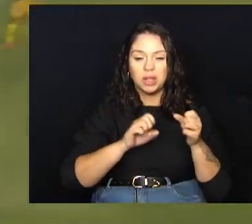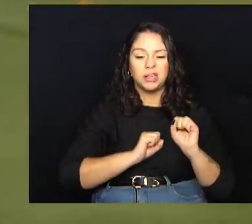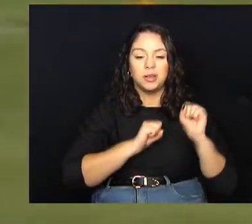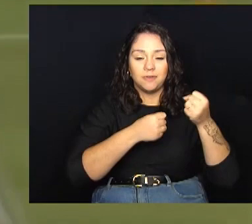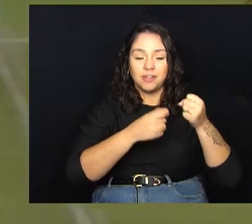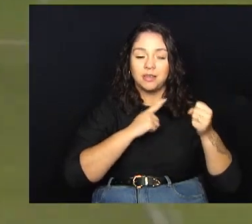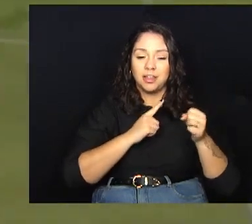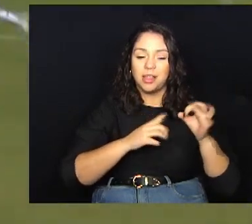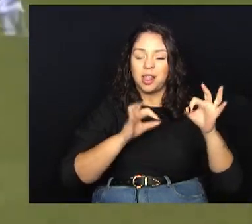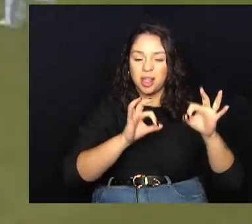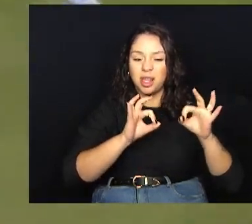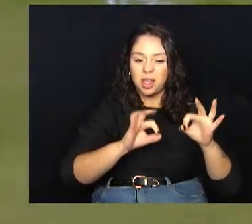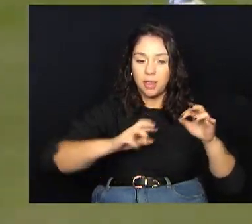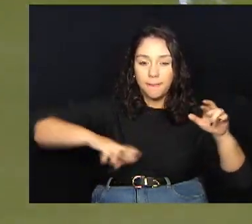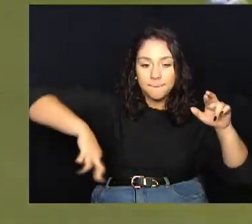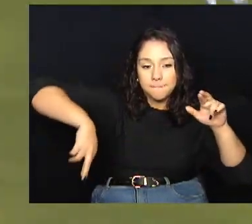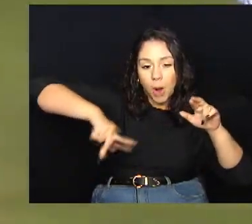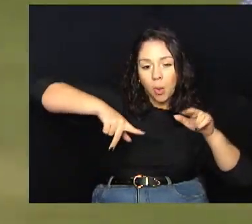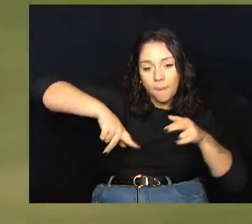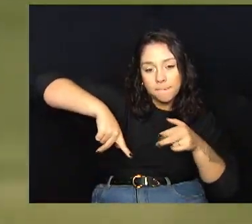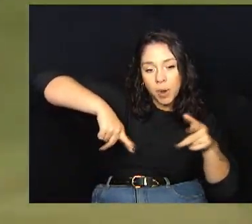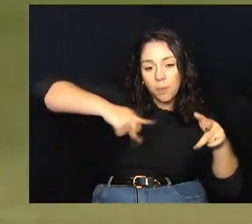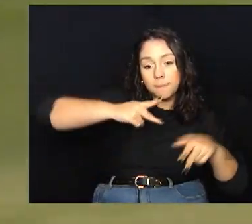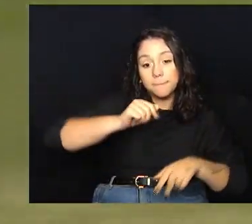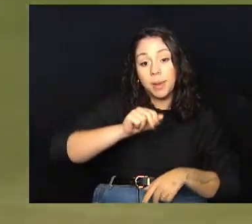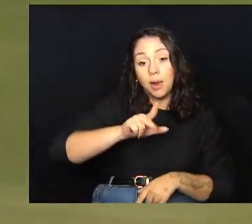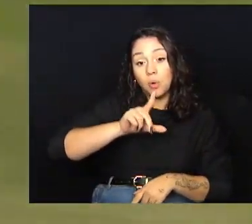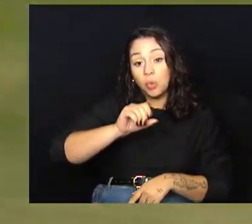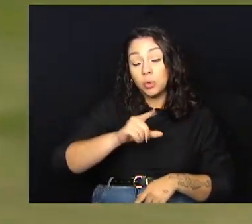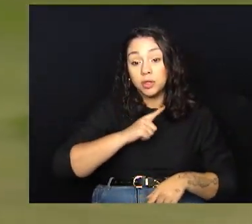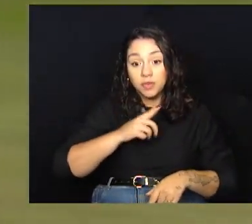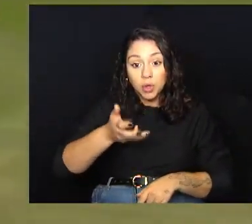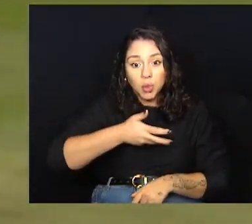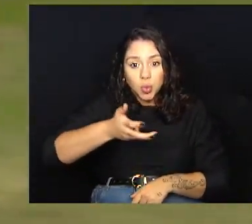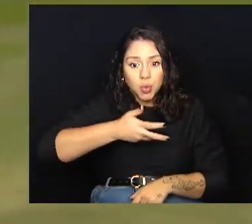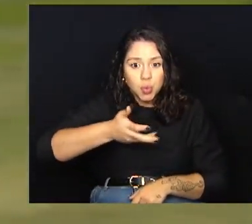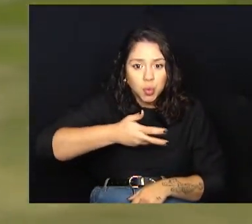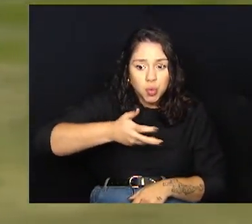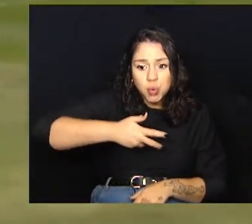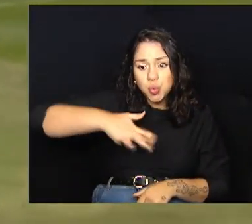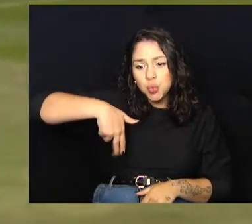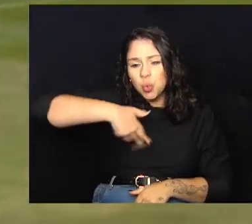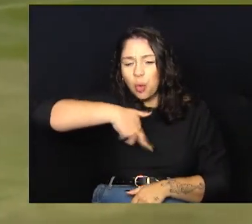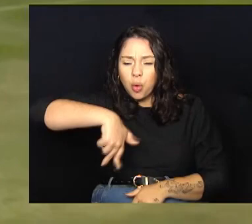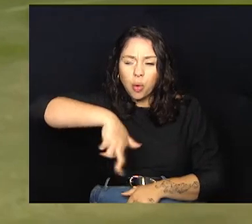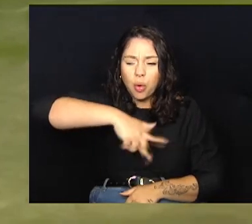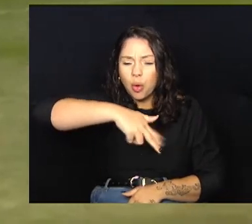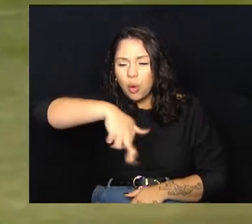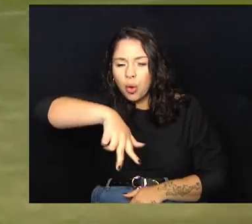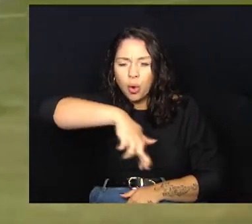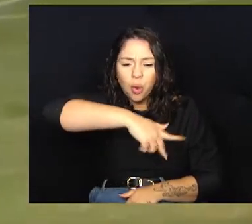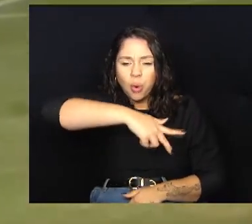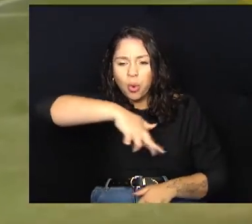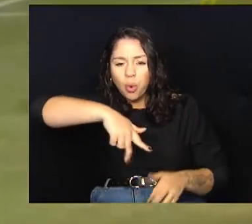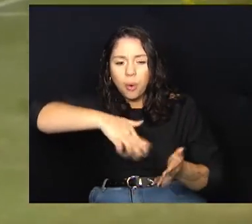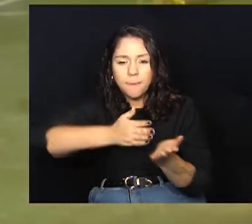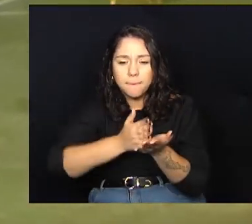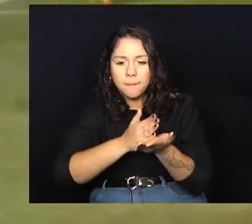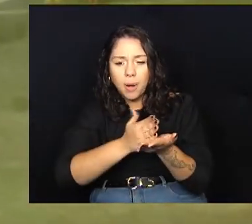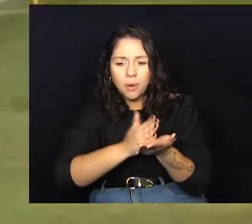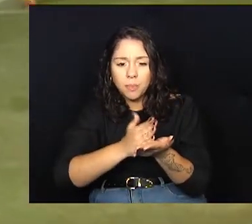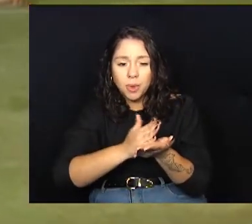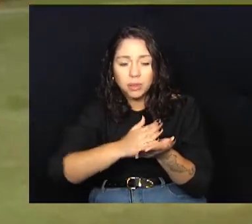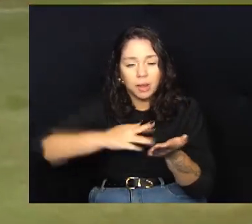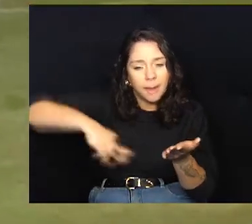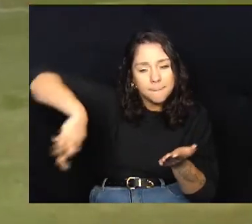Belo lançamento para Paulo Baia que na velocidade invadiu a área cortou para o meio e de perna esquerda